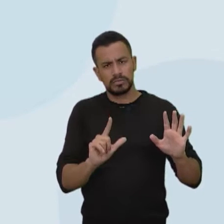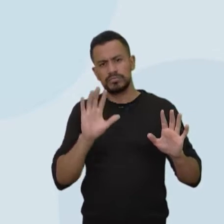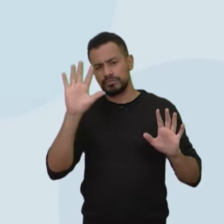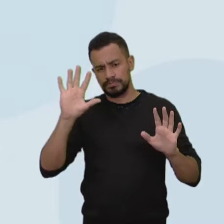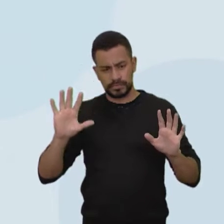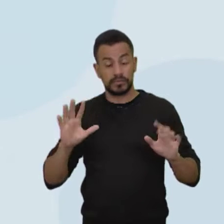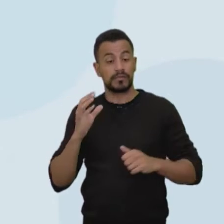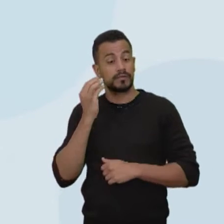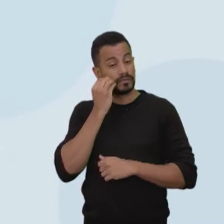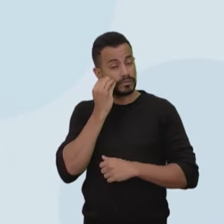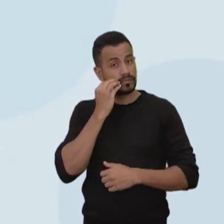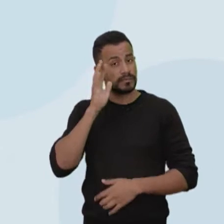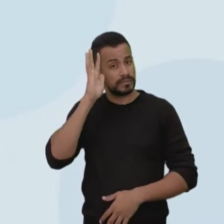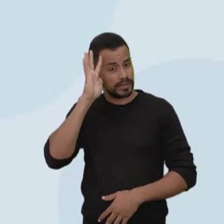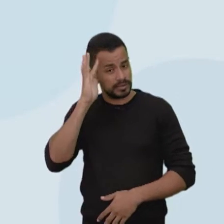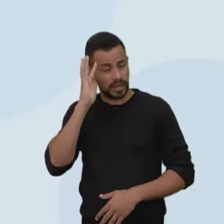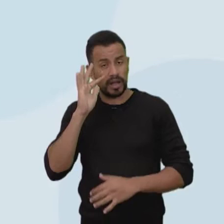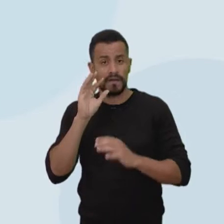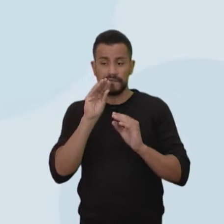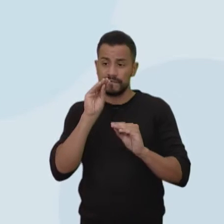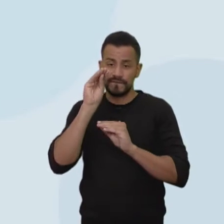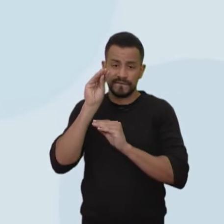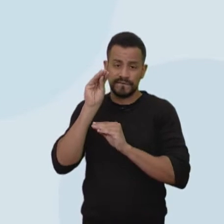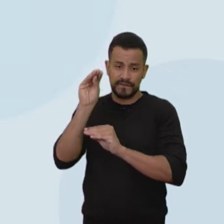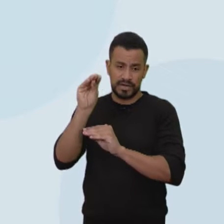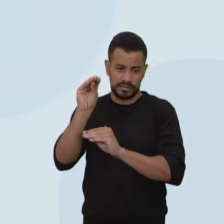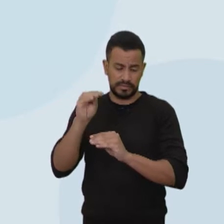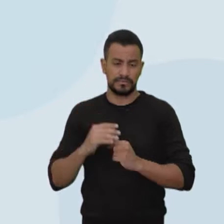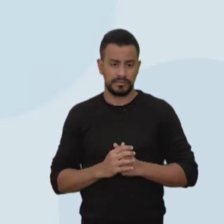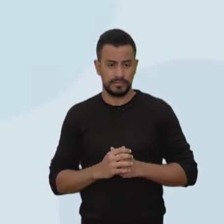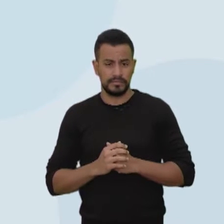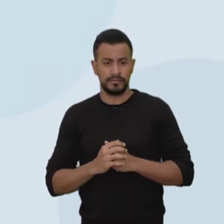todo, eu vou começar a pensar em fração, tudo bem? Então